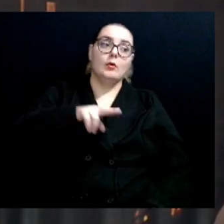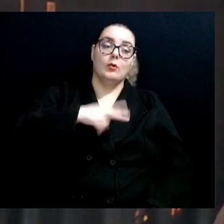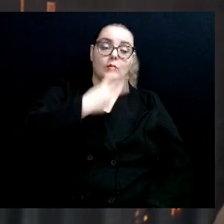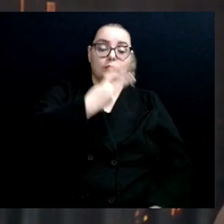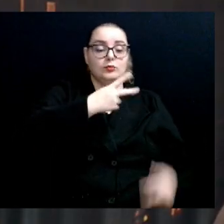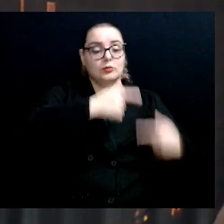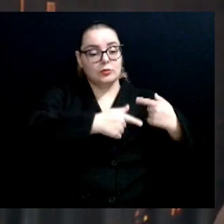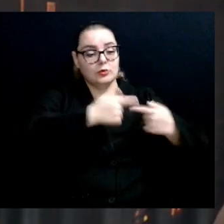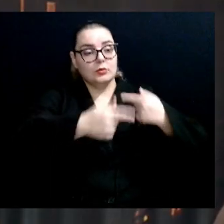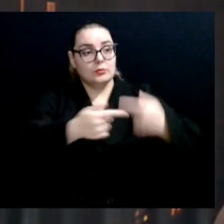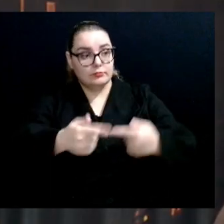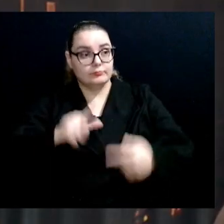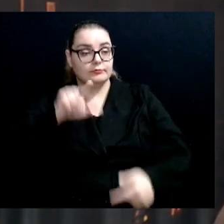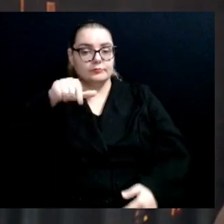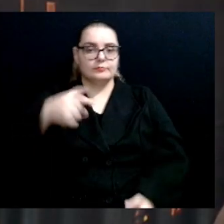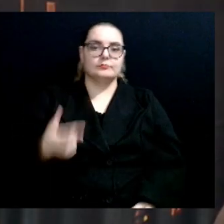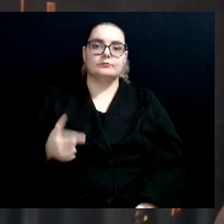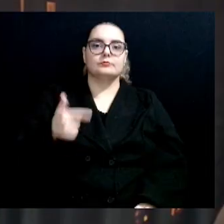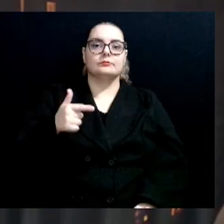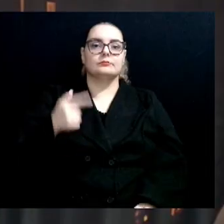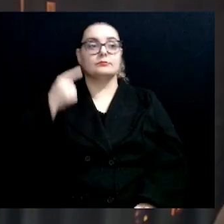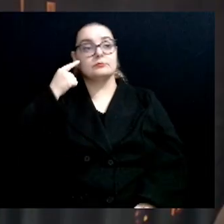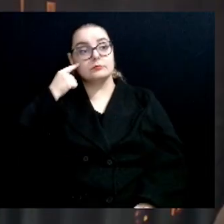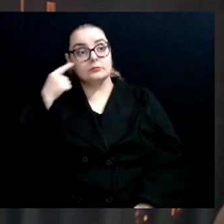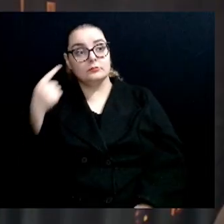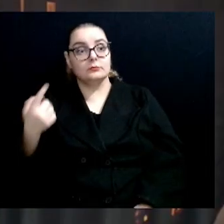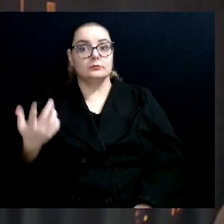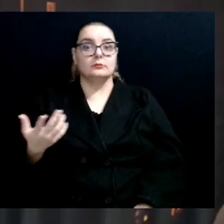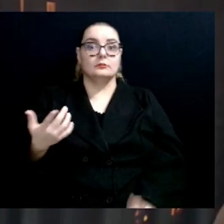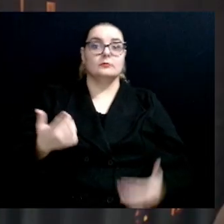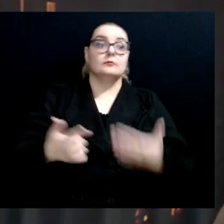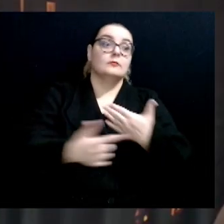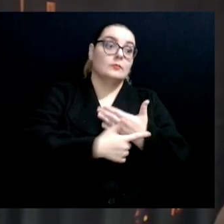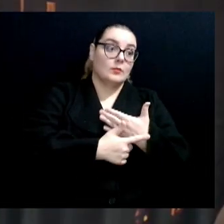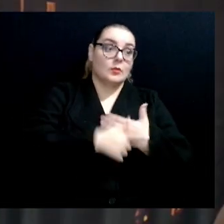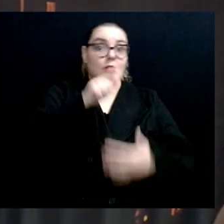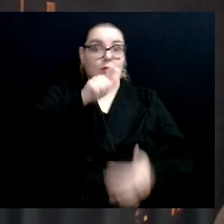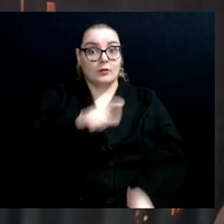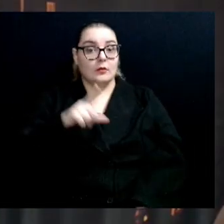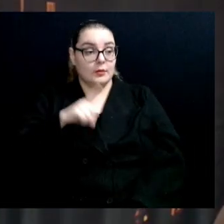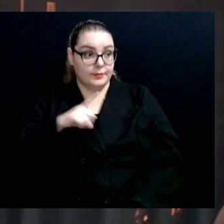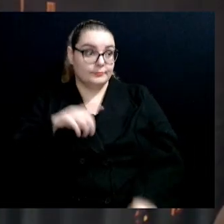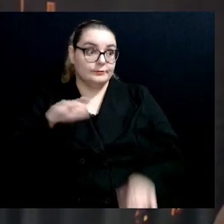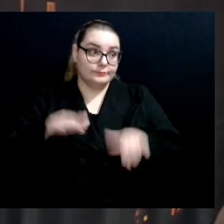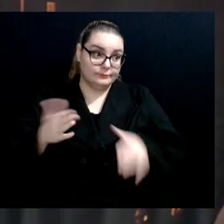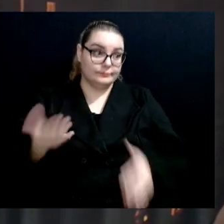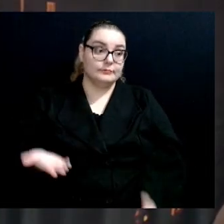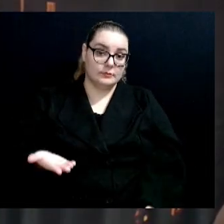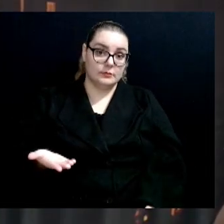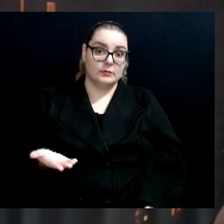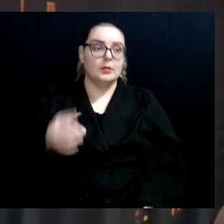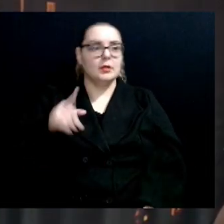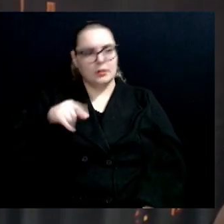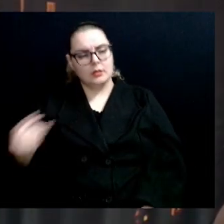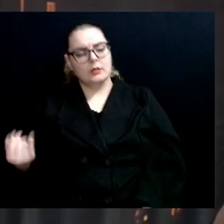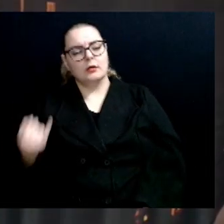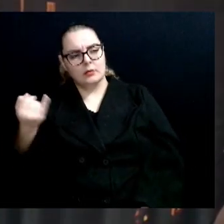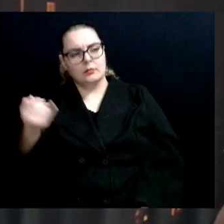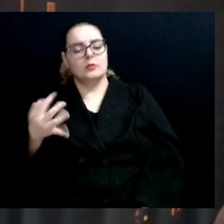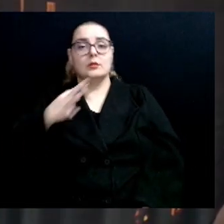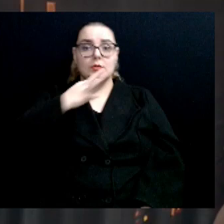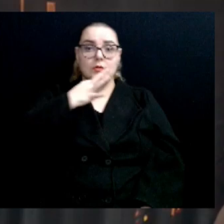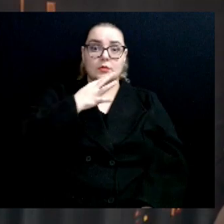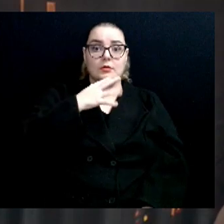que não tem a dimensão do papel que essa pessoa teve, muitas vezes. Daí a importância da gente conhecer a história, da